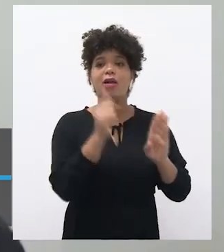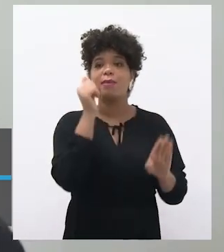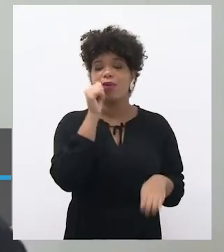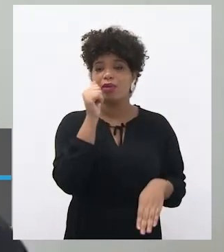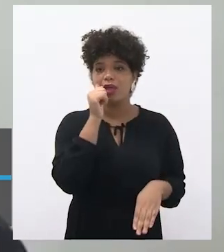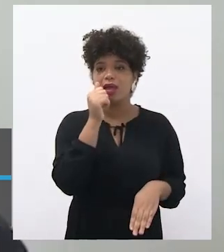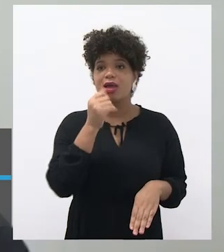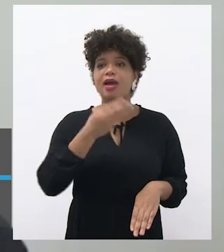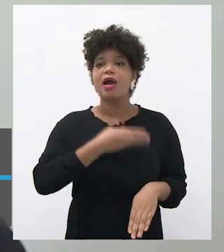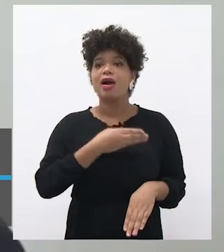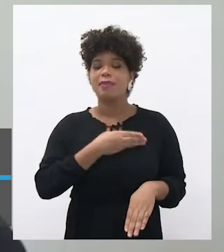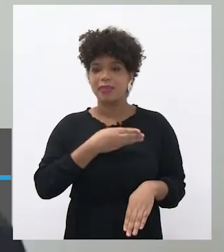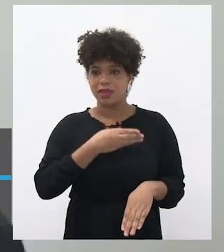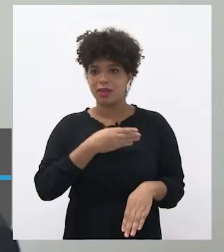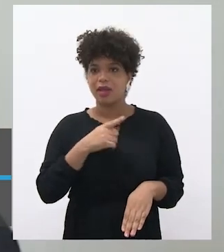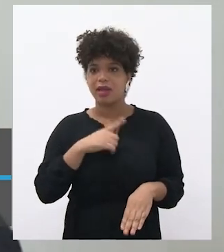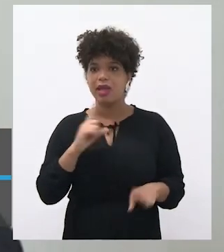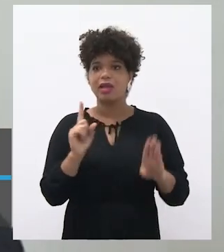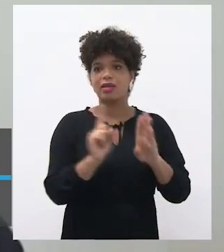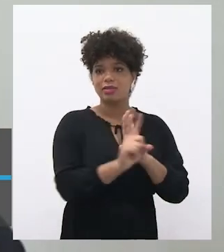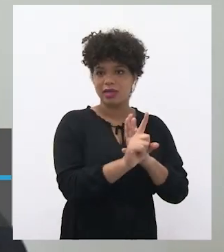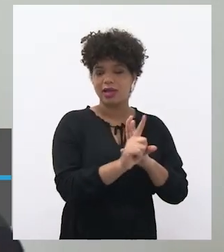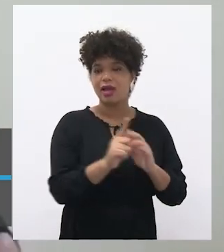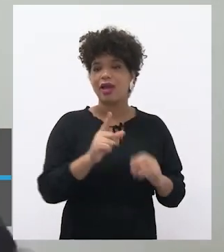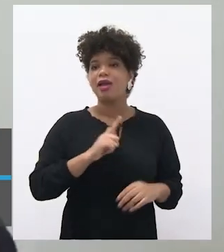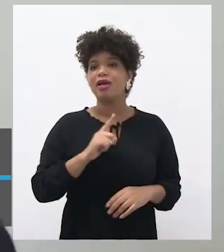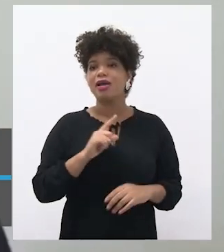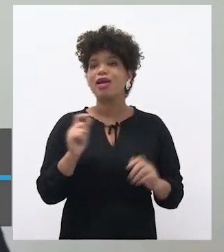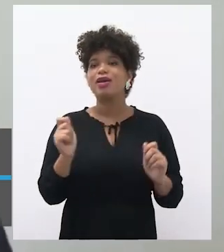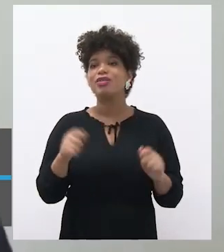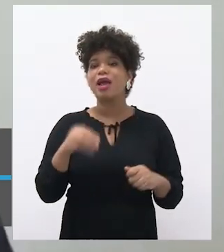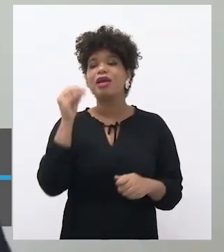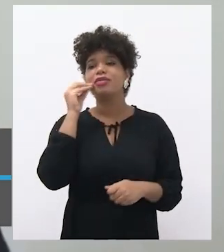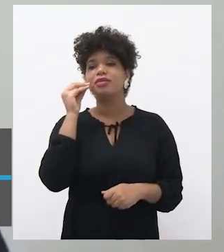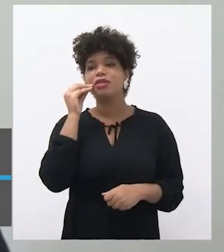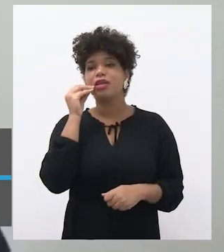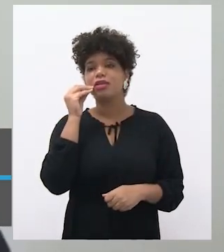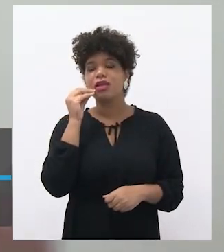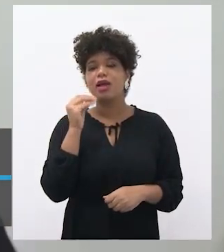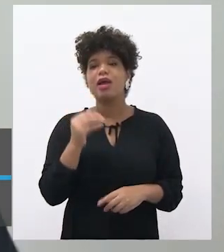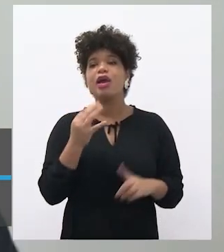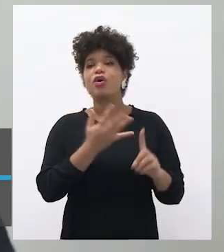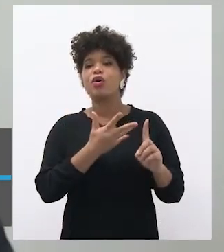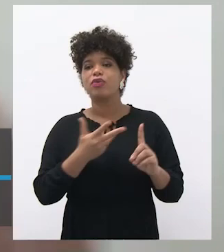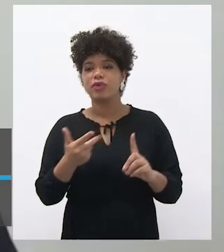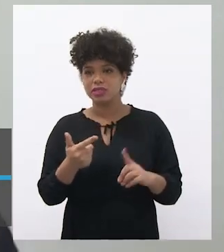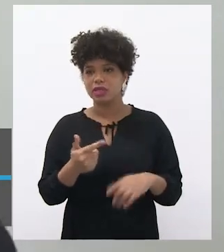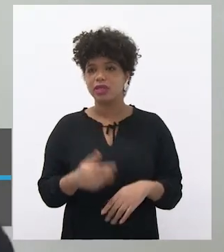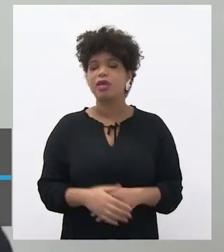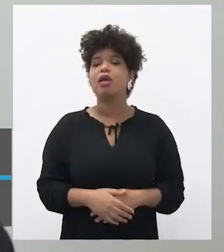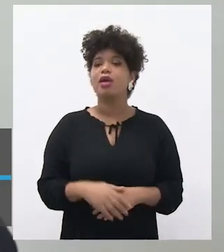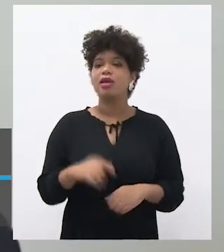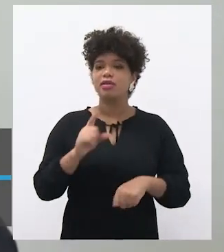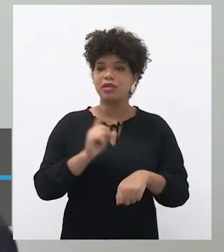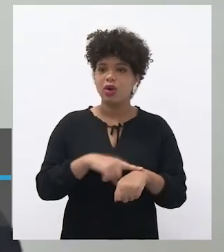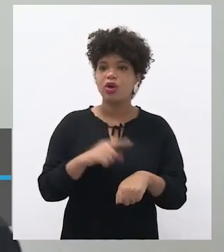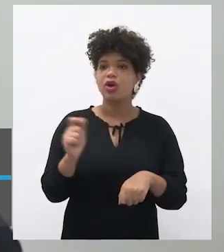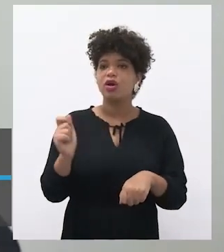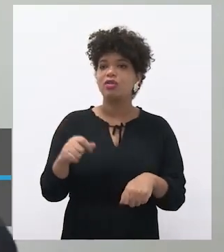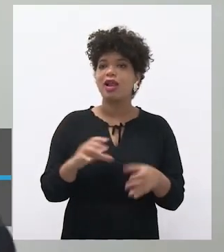de processar e de responsabilizar aquela pessoa que provocou a ameaça por aquele crime. Porque tem